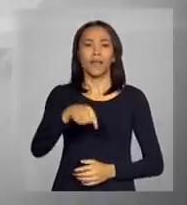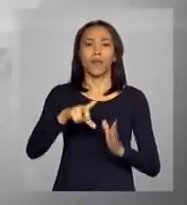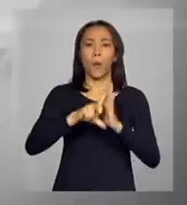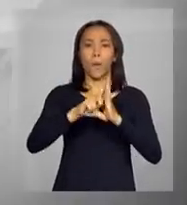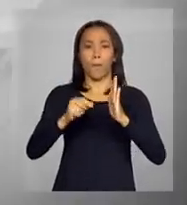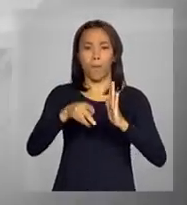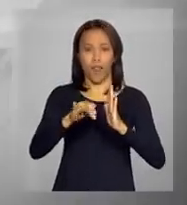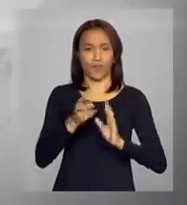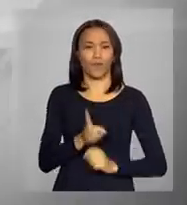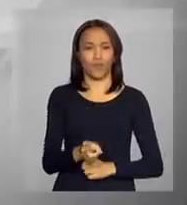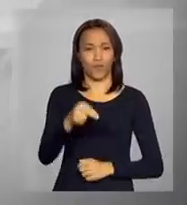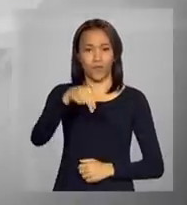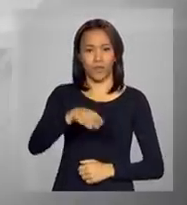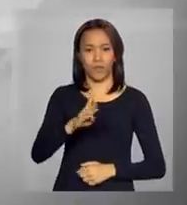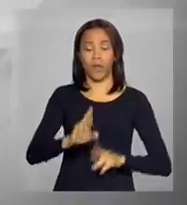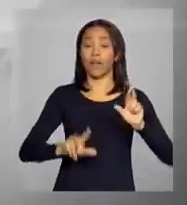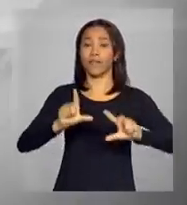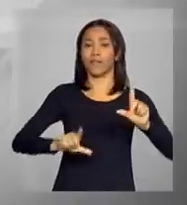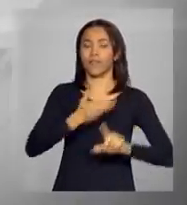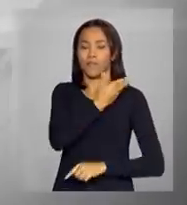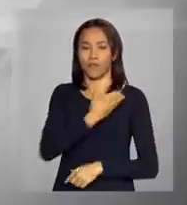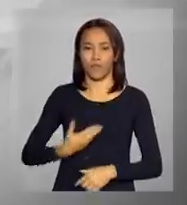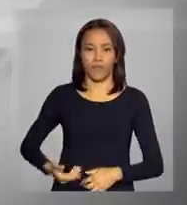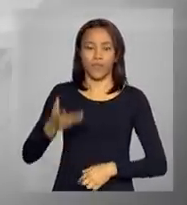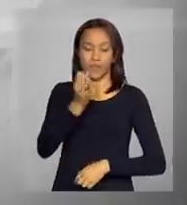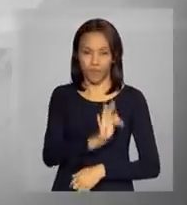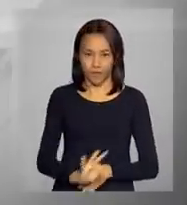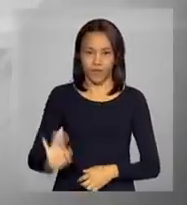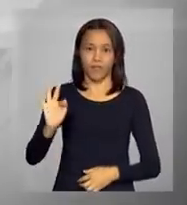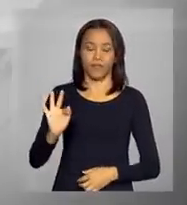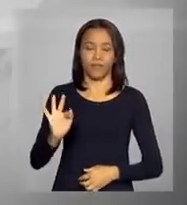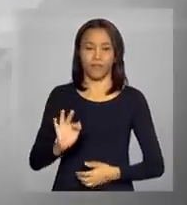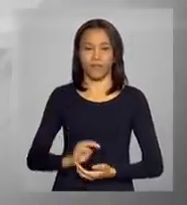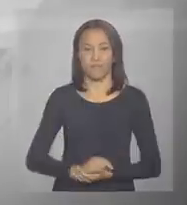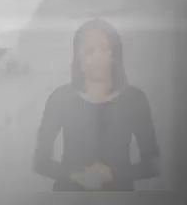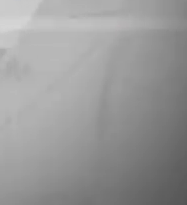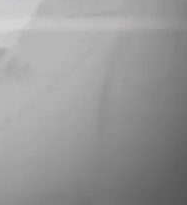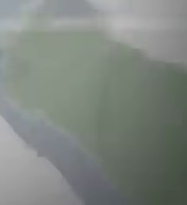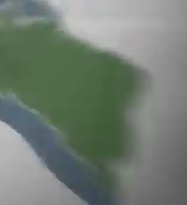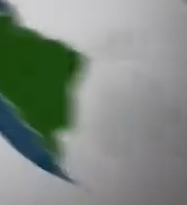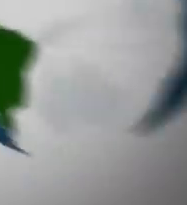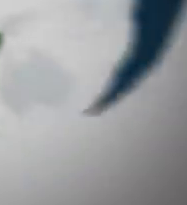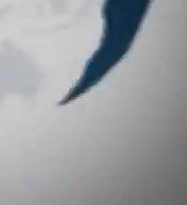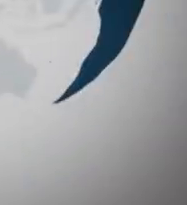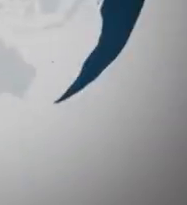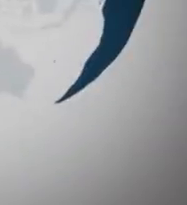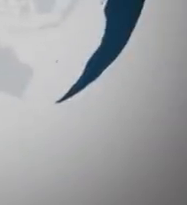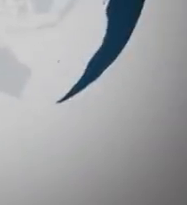Palácio do Planalto. Continue com a gente na NBR, a TV do governo federal.